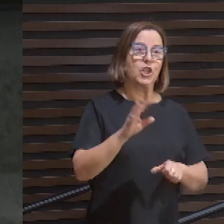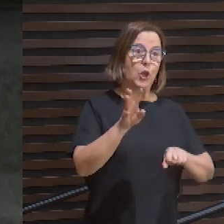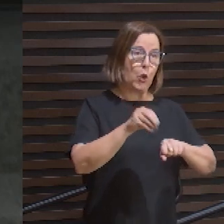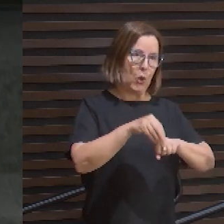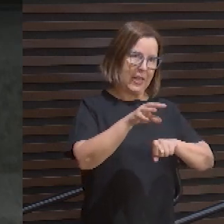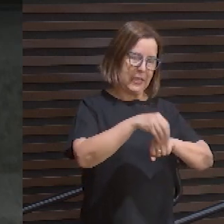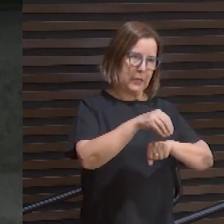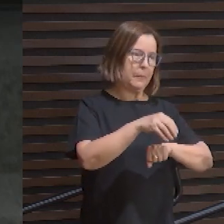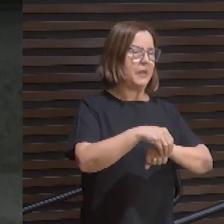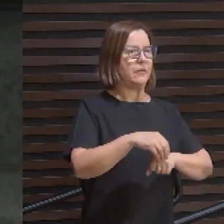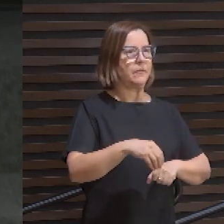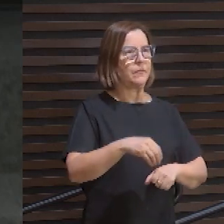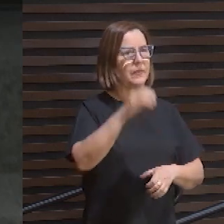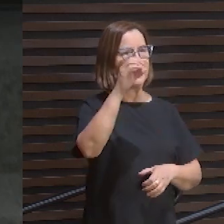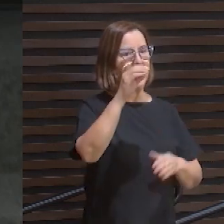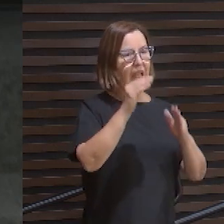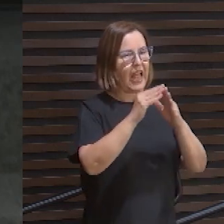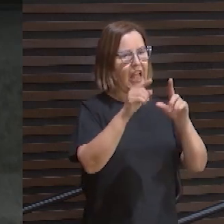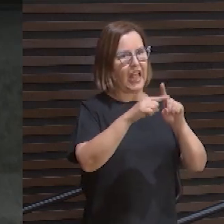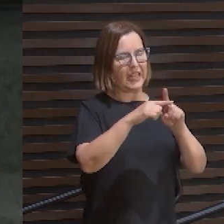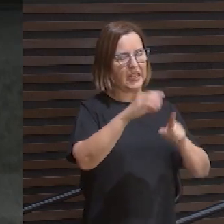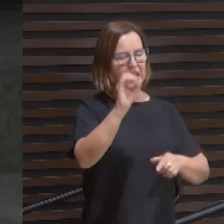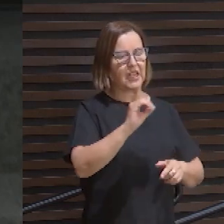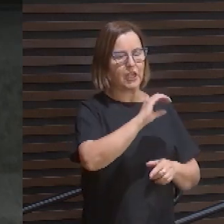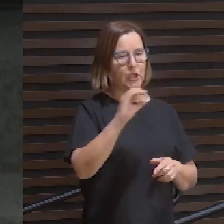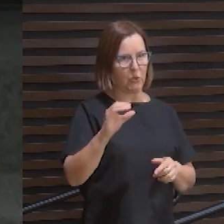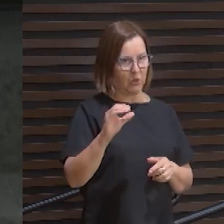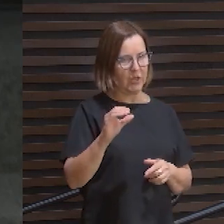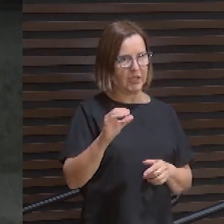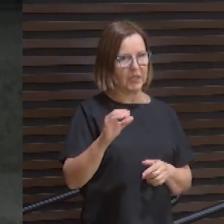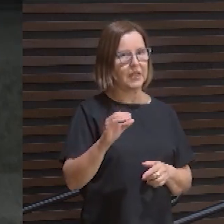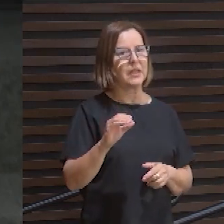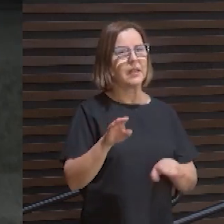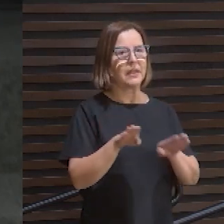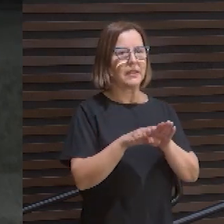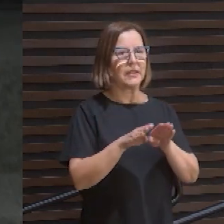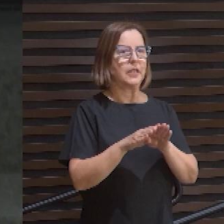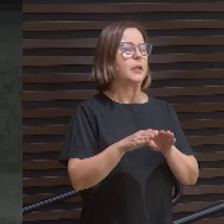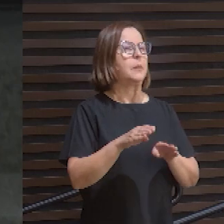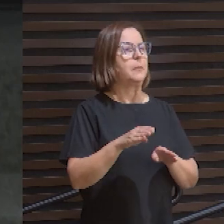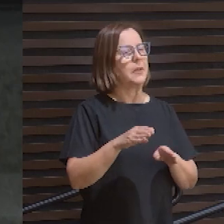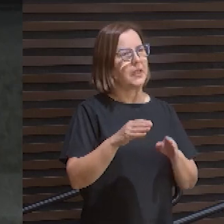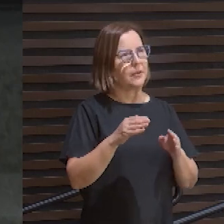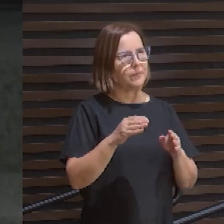na igreja católica quanto na igreja protestante, do que esses homens disseram.